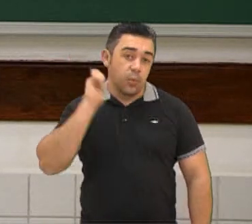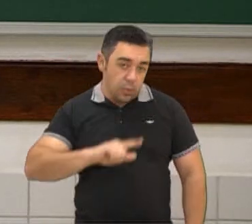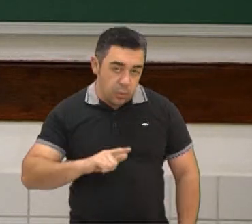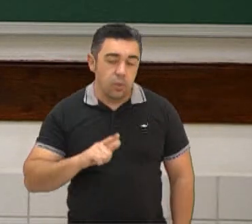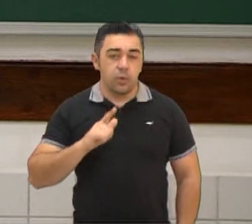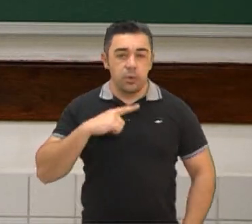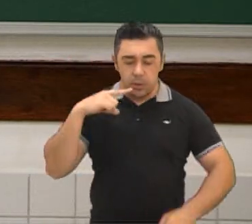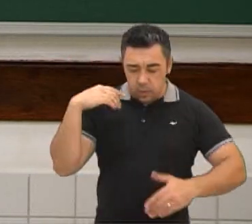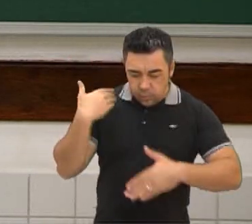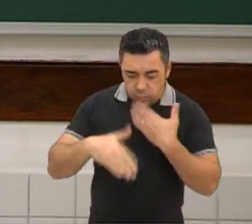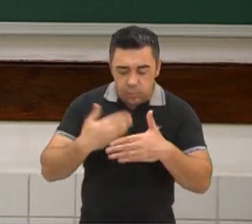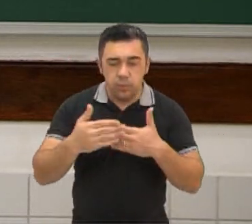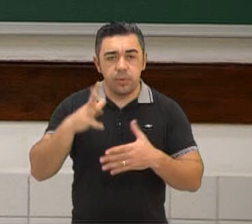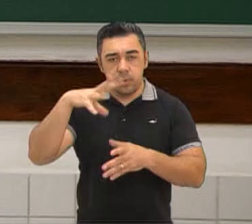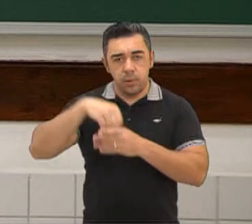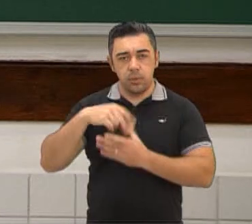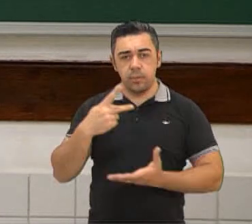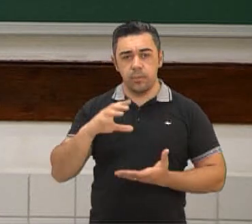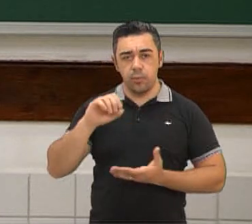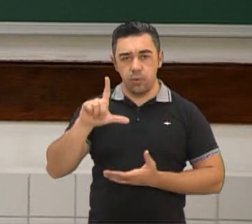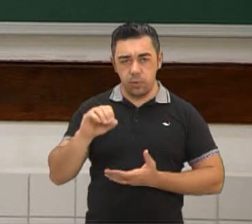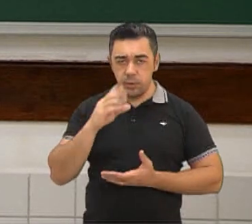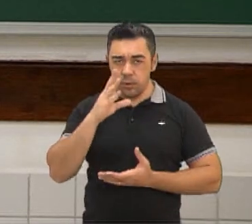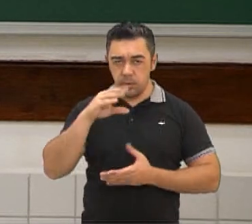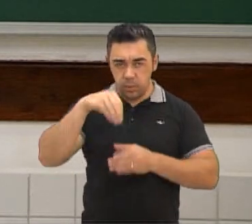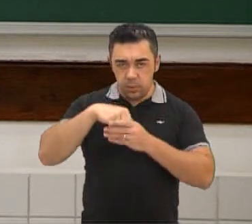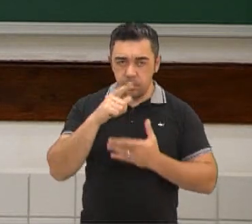bom desenvolvimento no polo aquático.